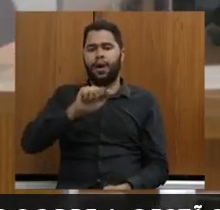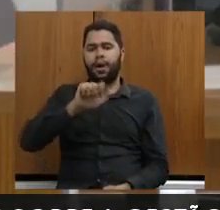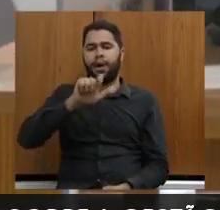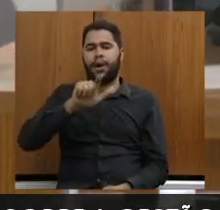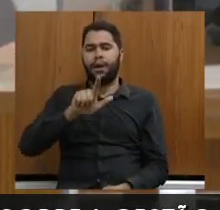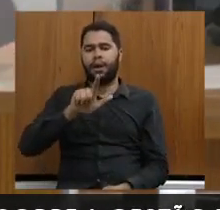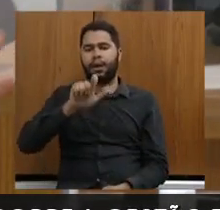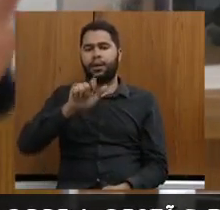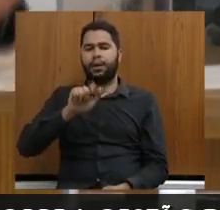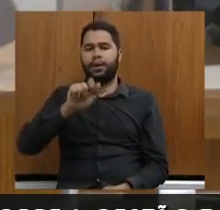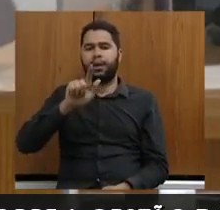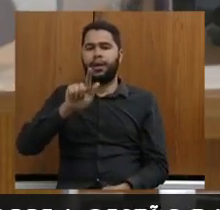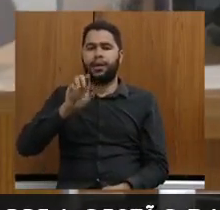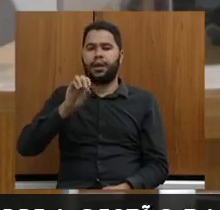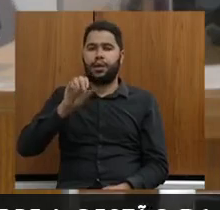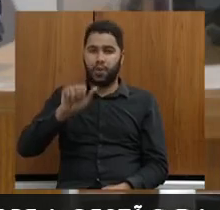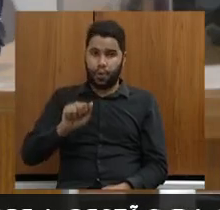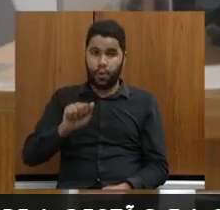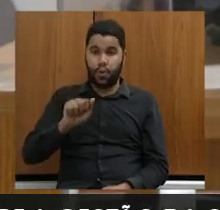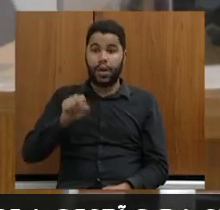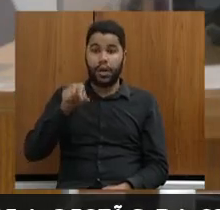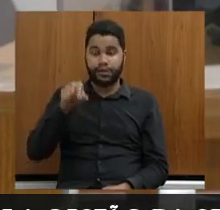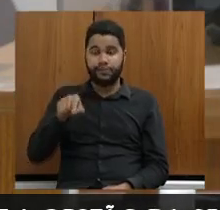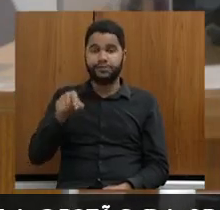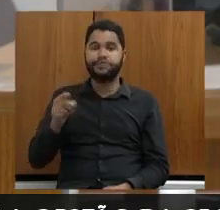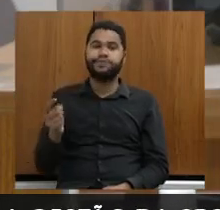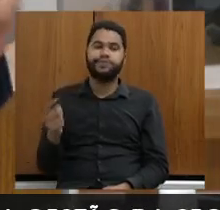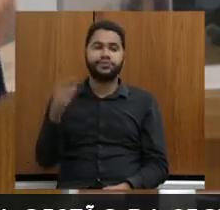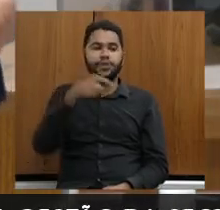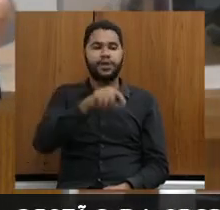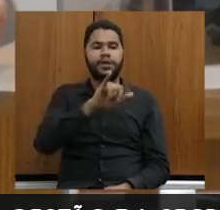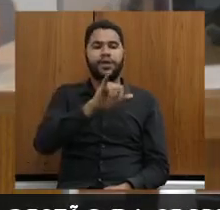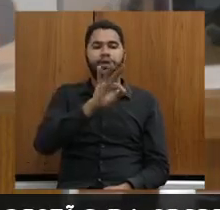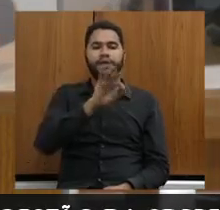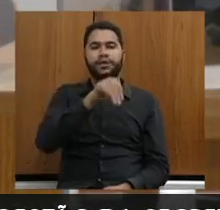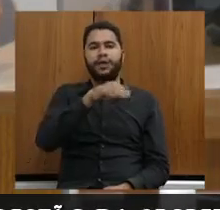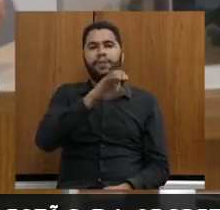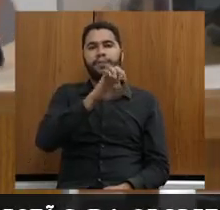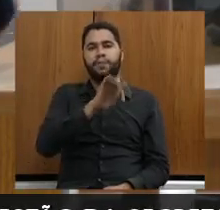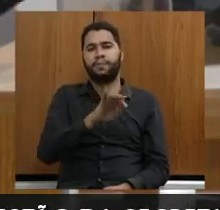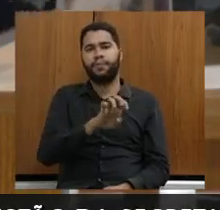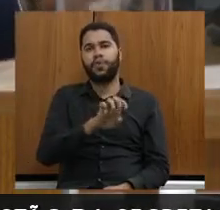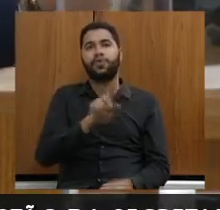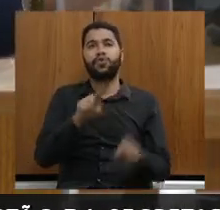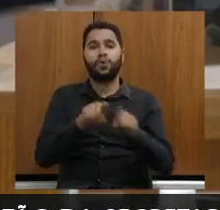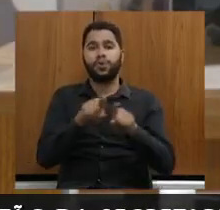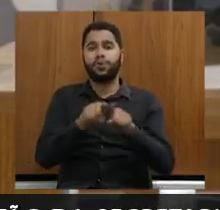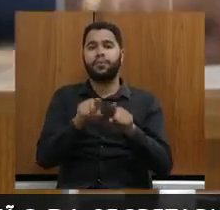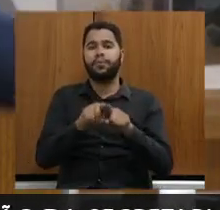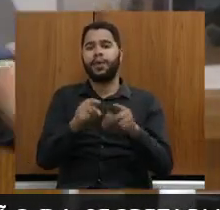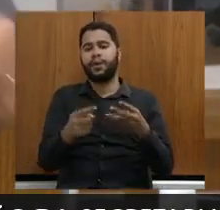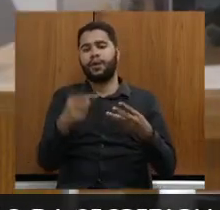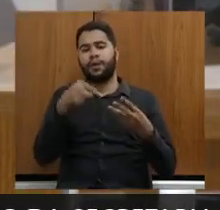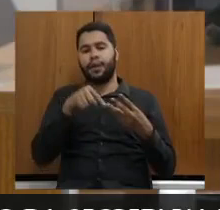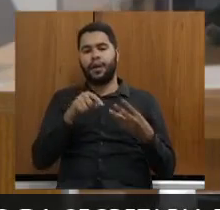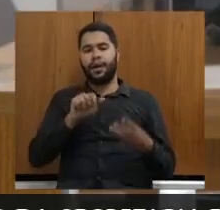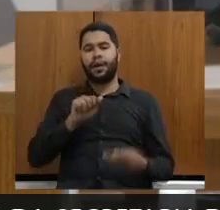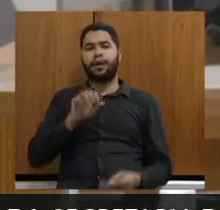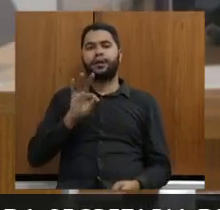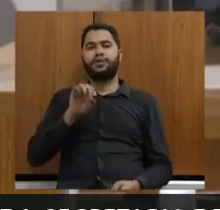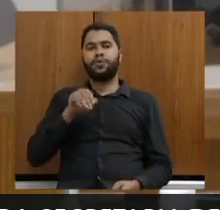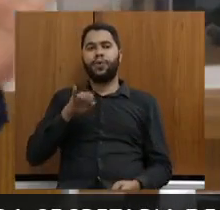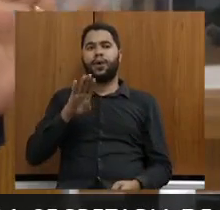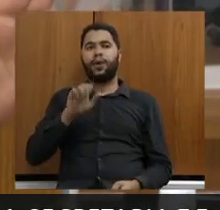é uma conquista ao ginásio que você sai da Lagoa vai para Itamonte ou você chega à Lagoa vindo de Aiuruoca que é um